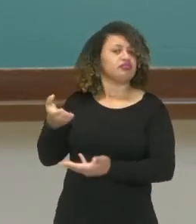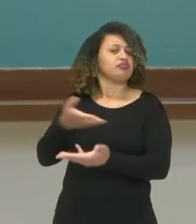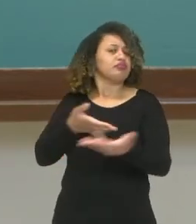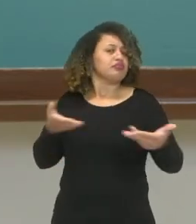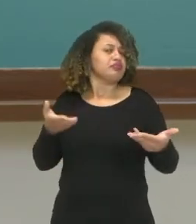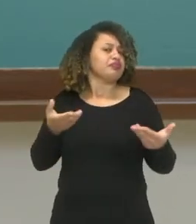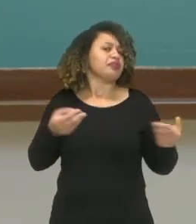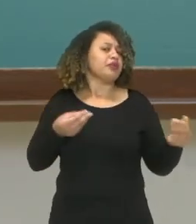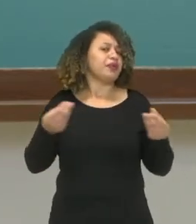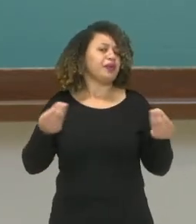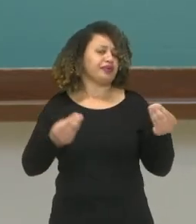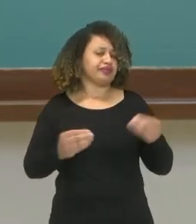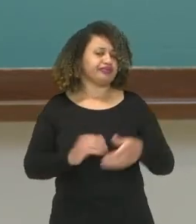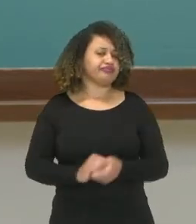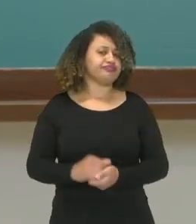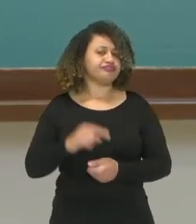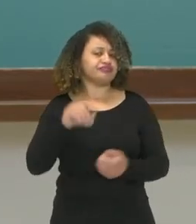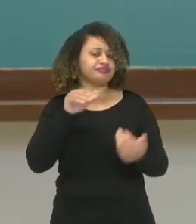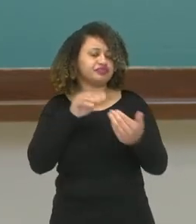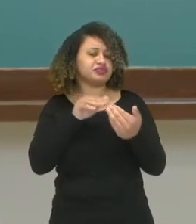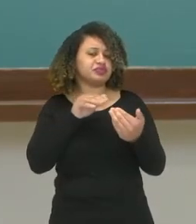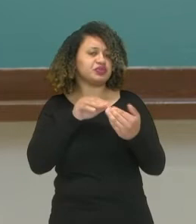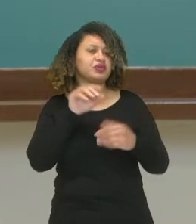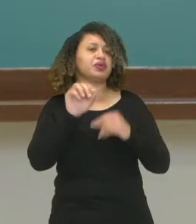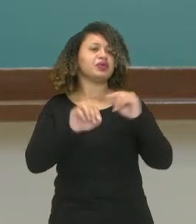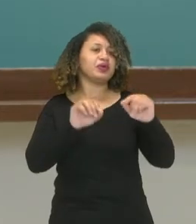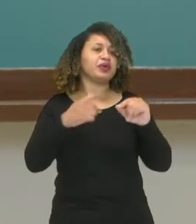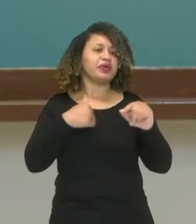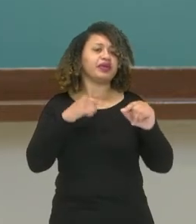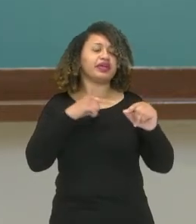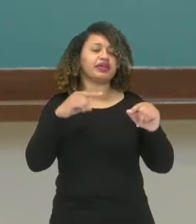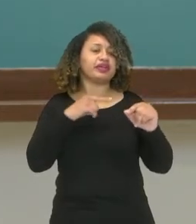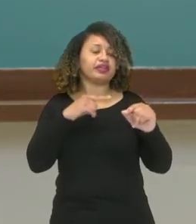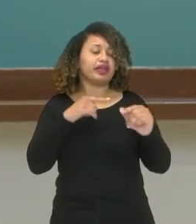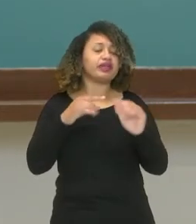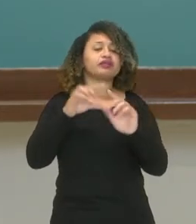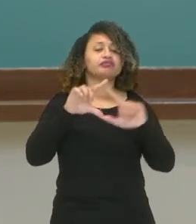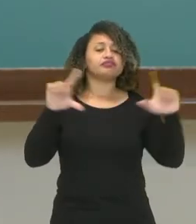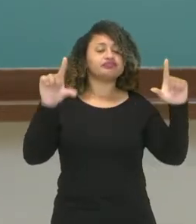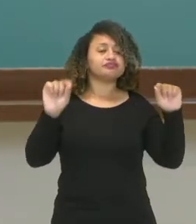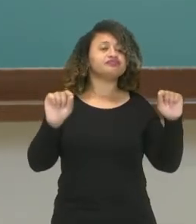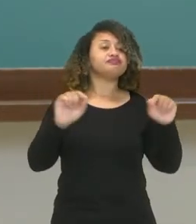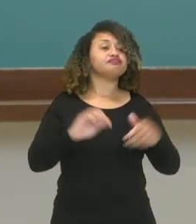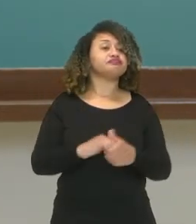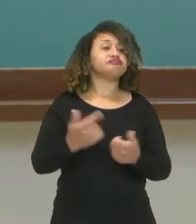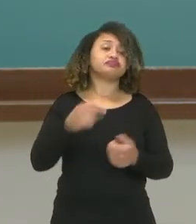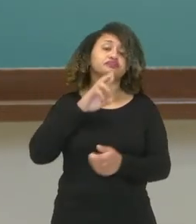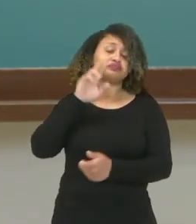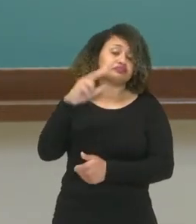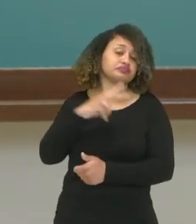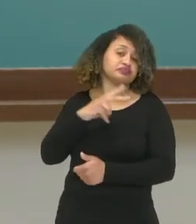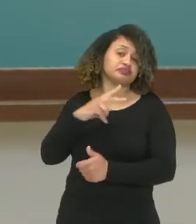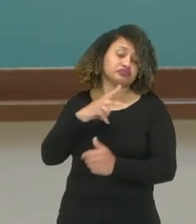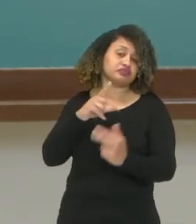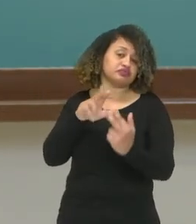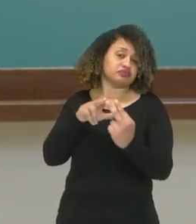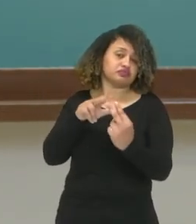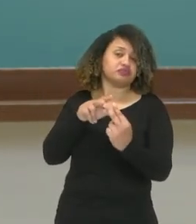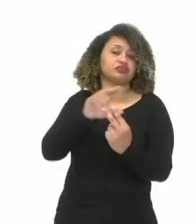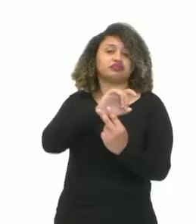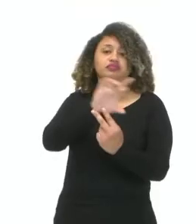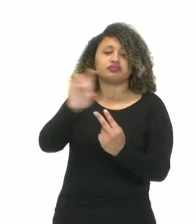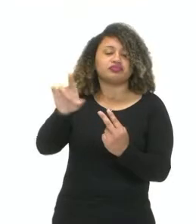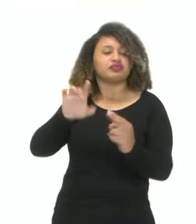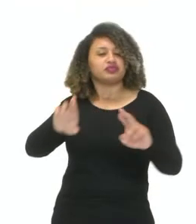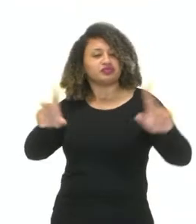ideia. E se você concorda com o argumento mobilizado nesse trecho? Apesar de ser uma resposta pessoal aí da dupla, o que que a gente